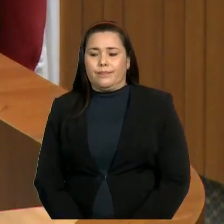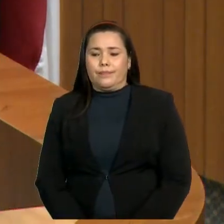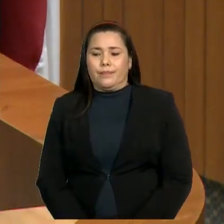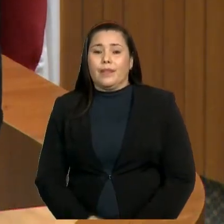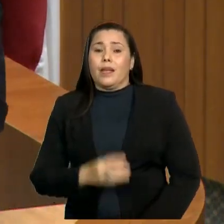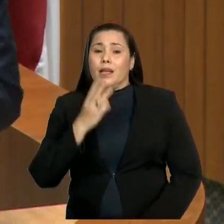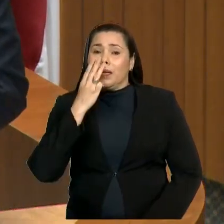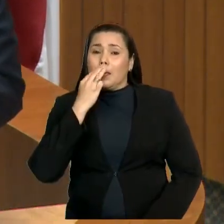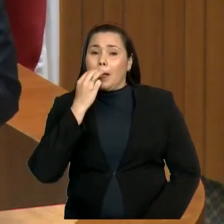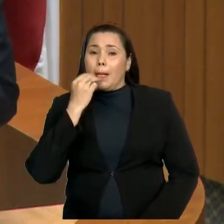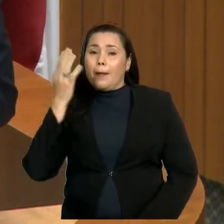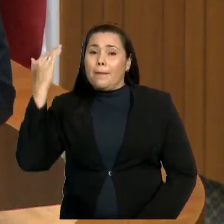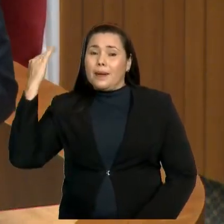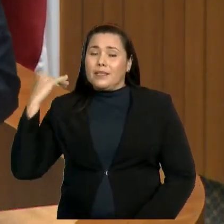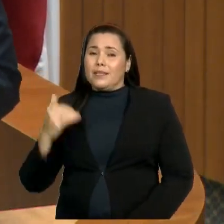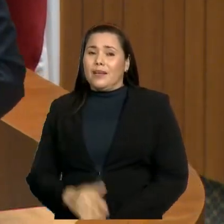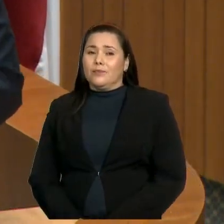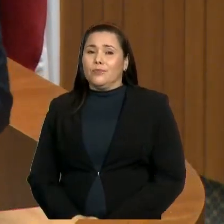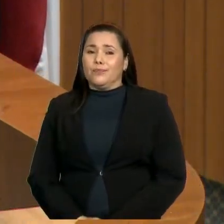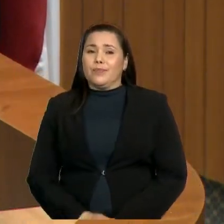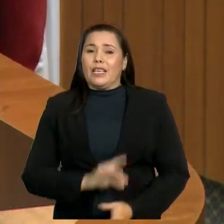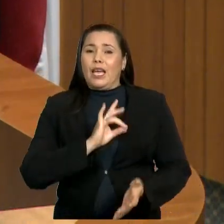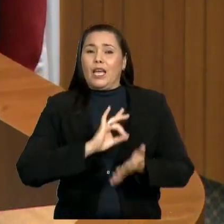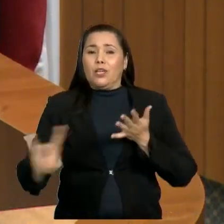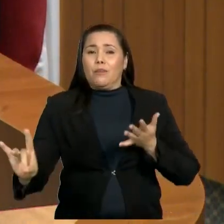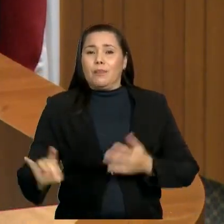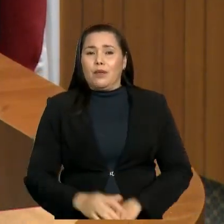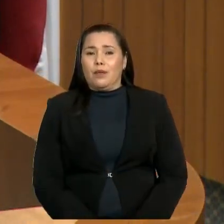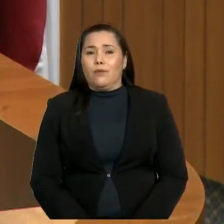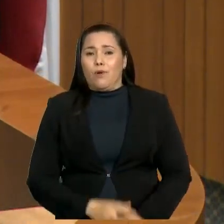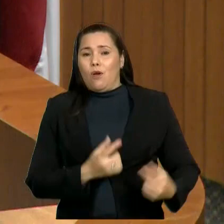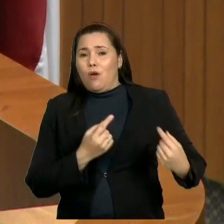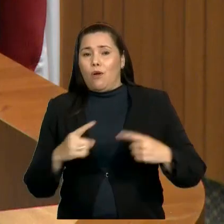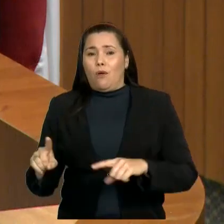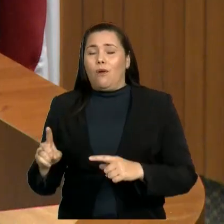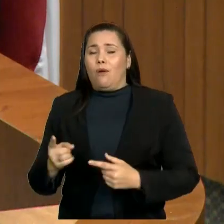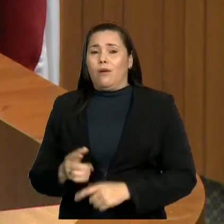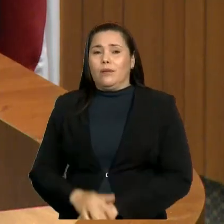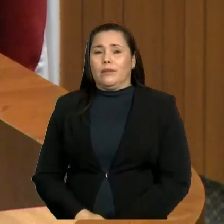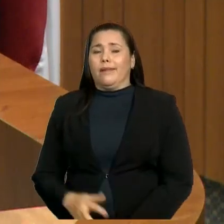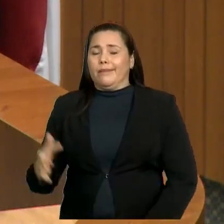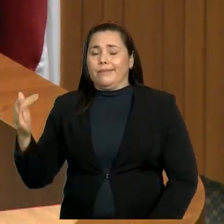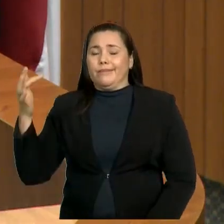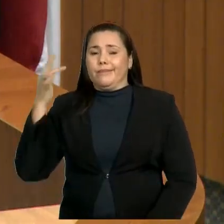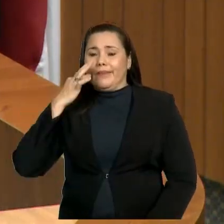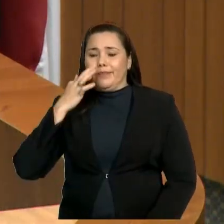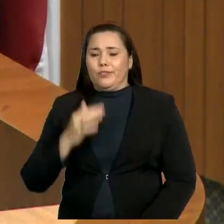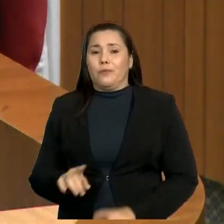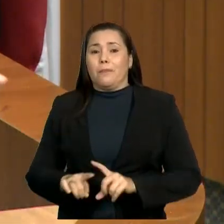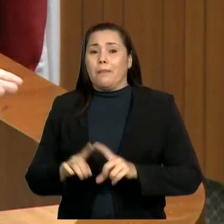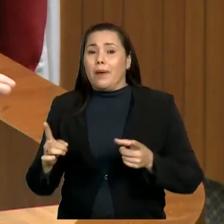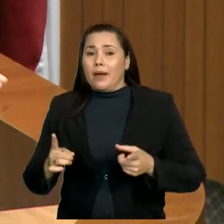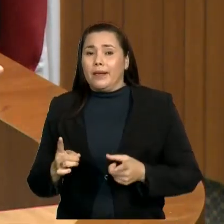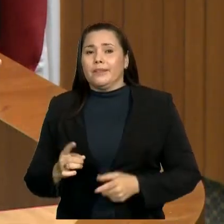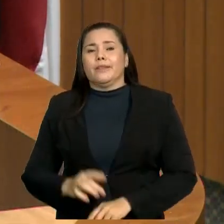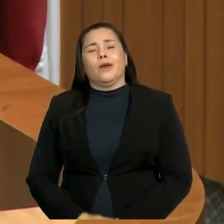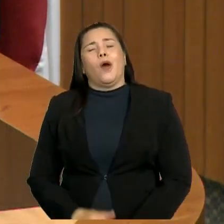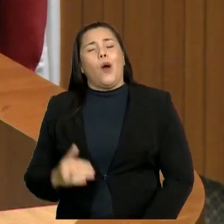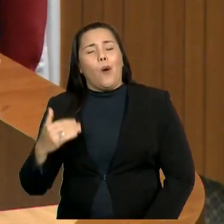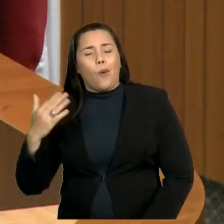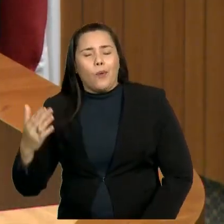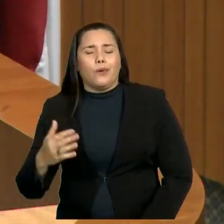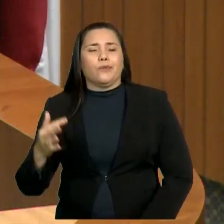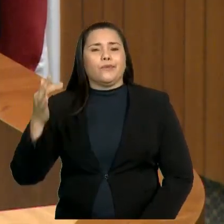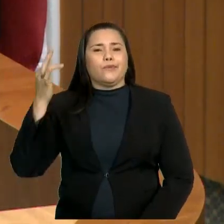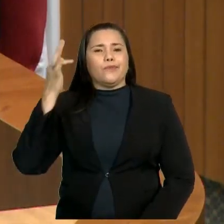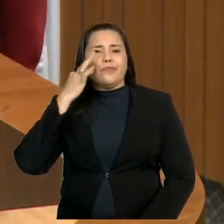elo nacional para fortalecer a ligação dele com lula ganhar prestígio lá em cima virou um aliado